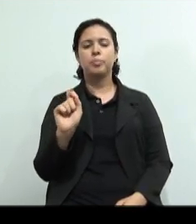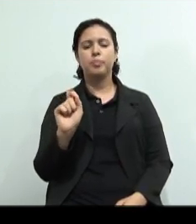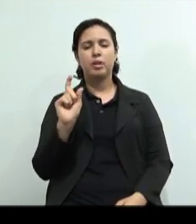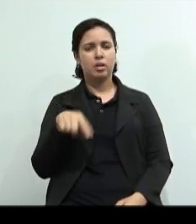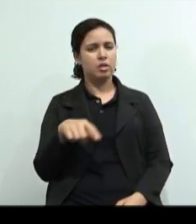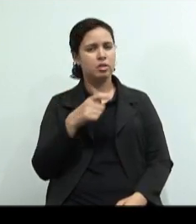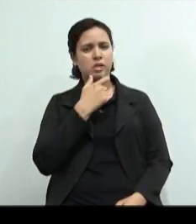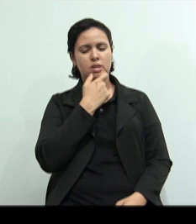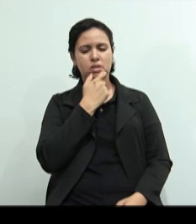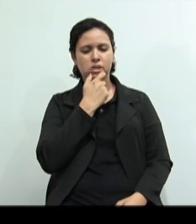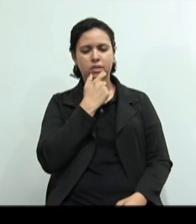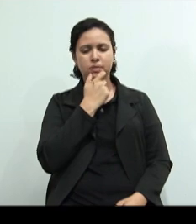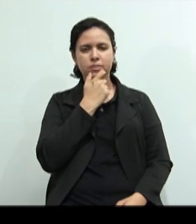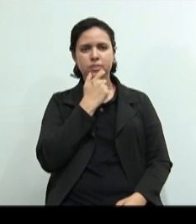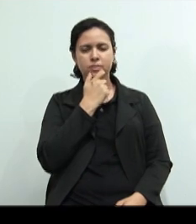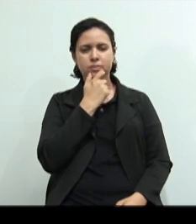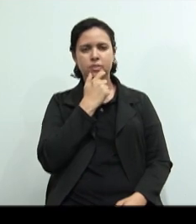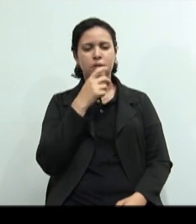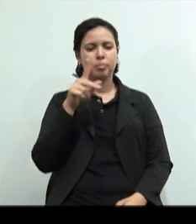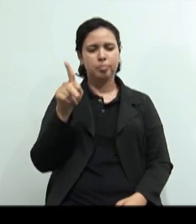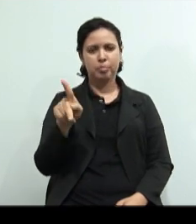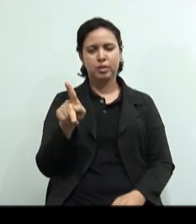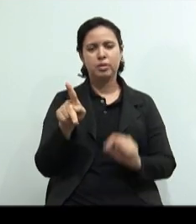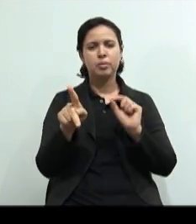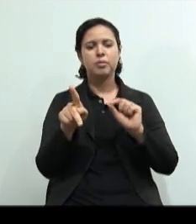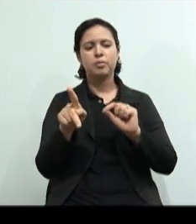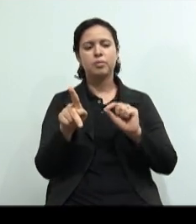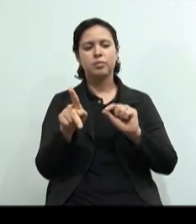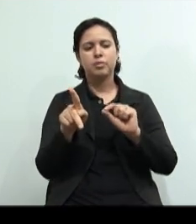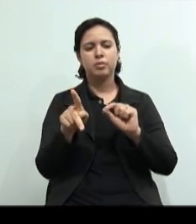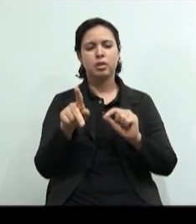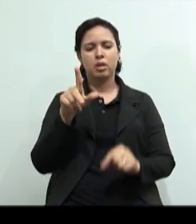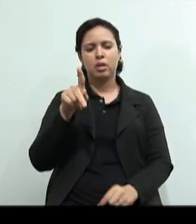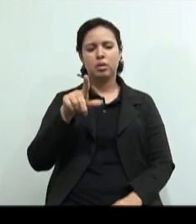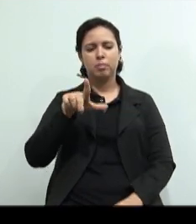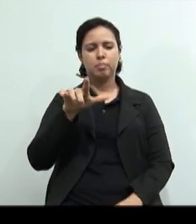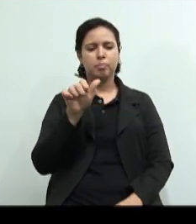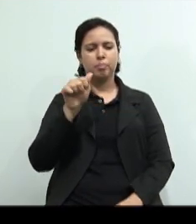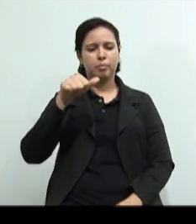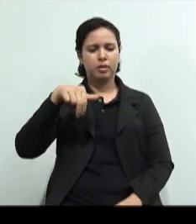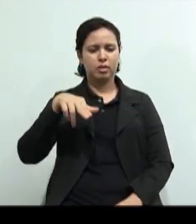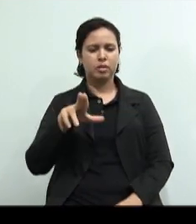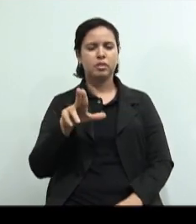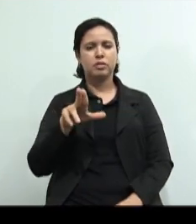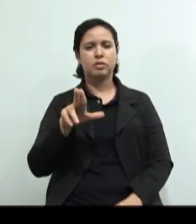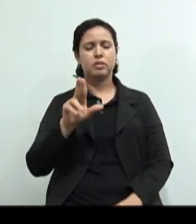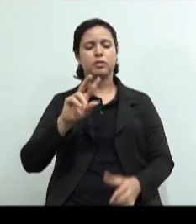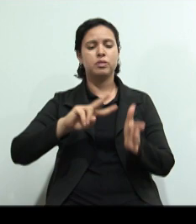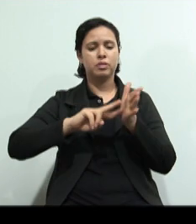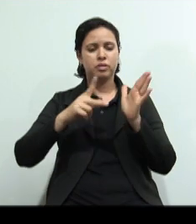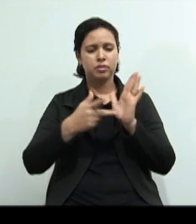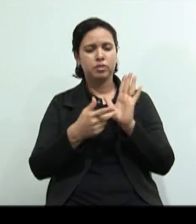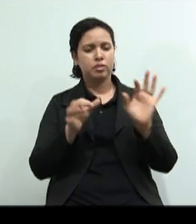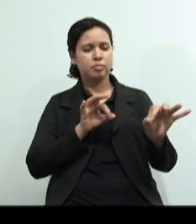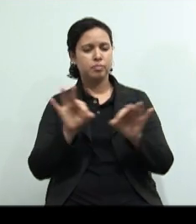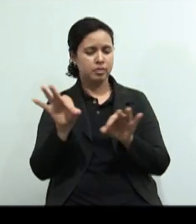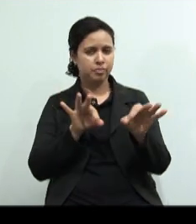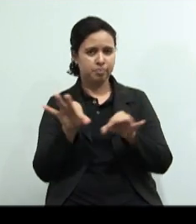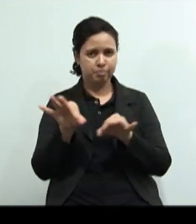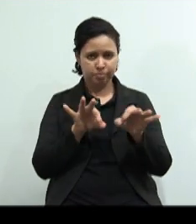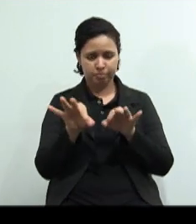do inglês, né? P é de plan, que quer dizer planejar,